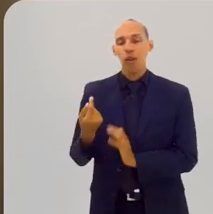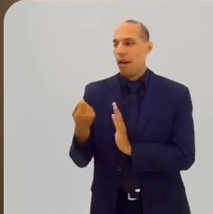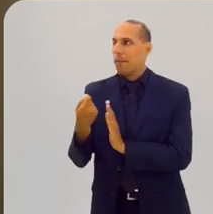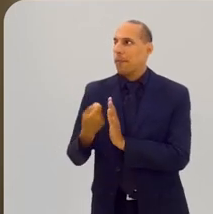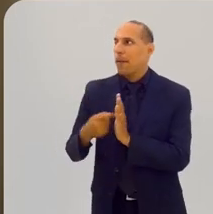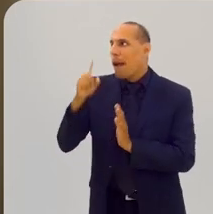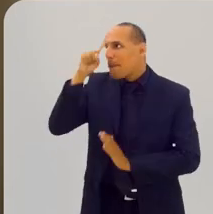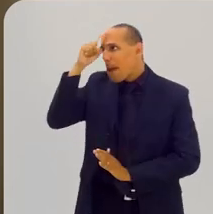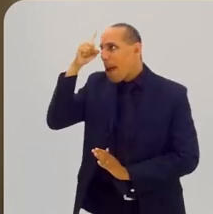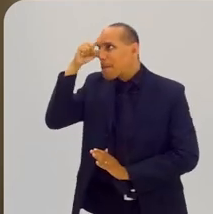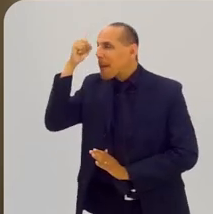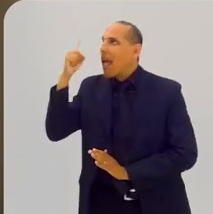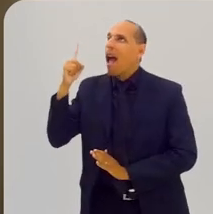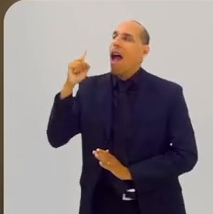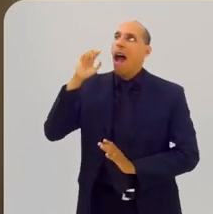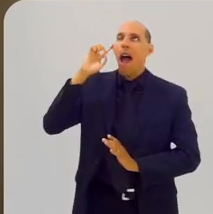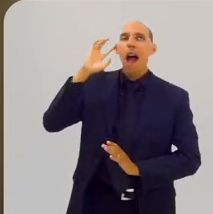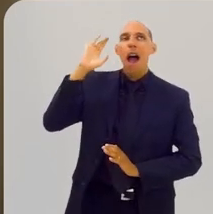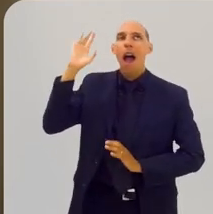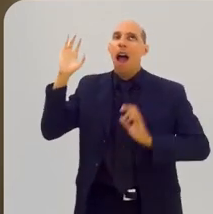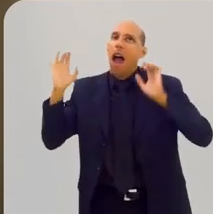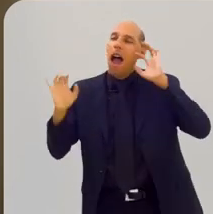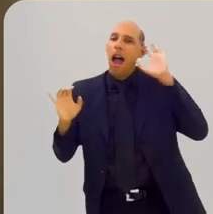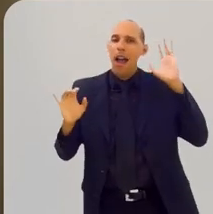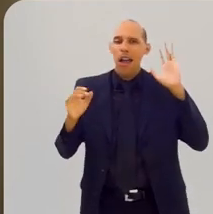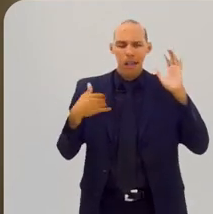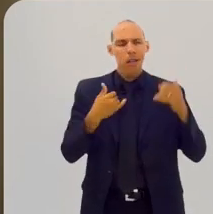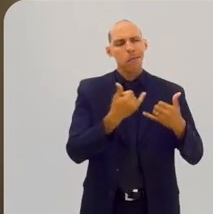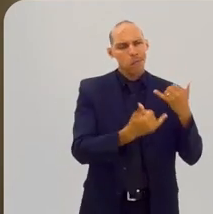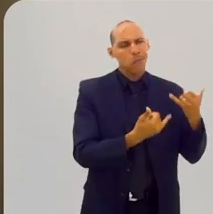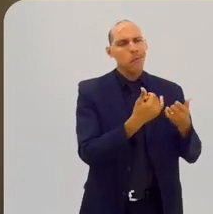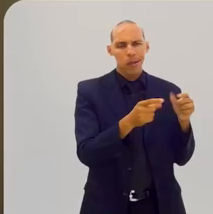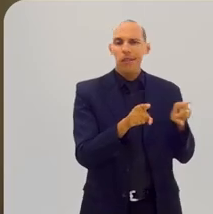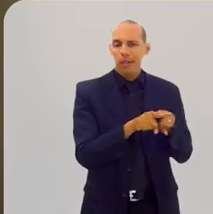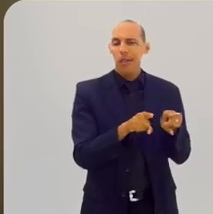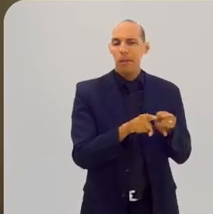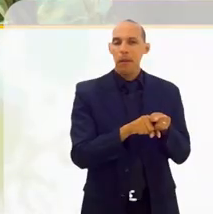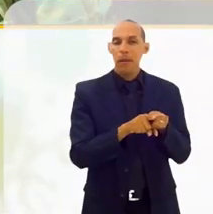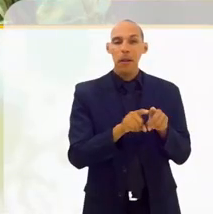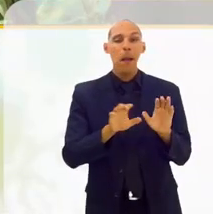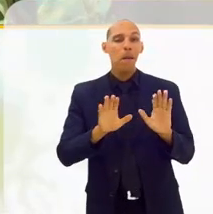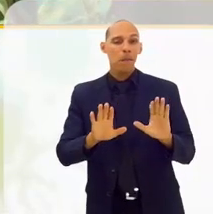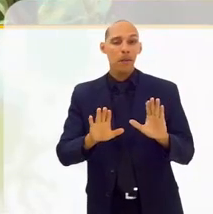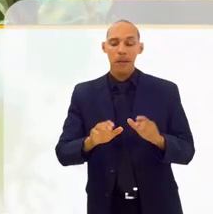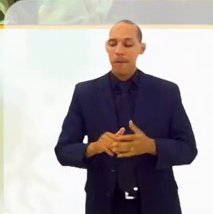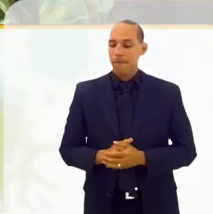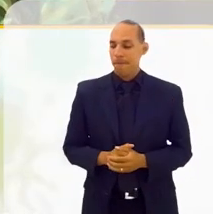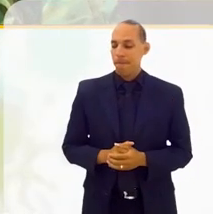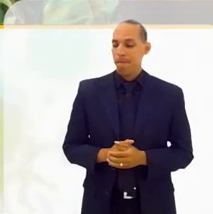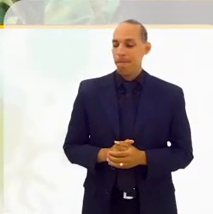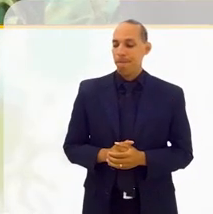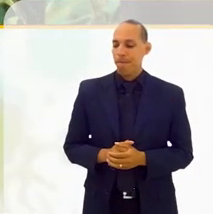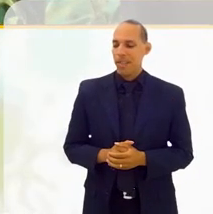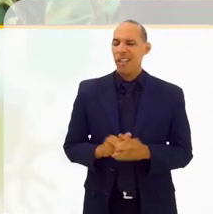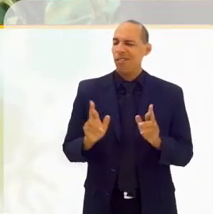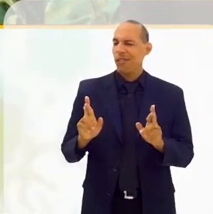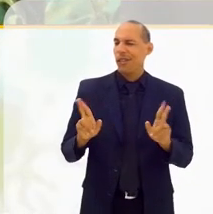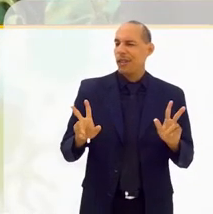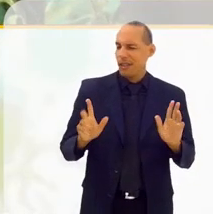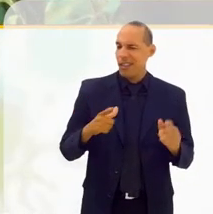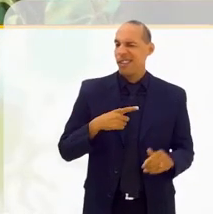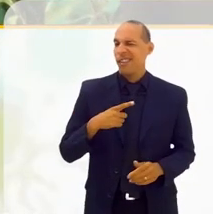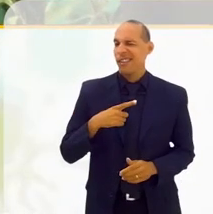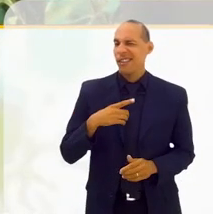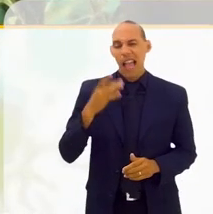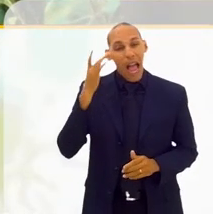inventando história criando no meu mundo não que eu não brincasse com as outras crianças mas havia uma